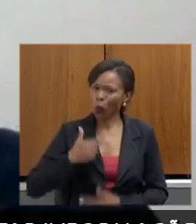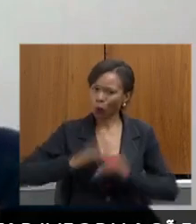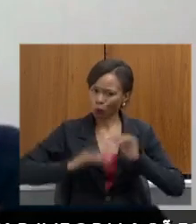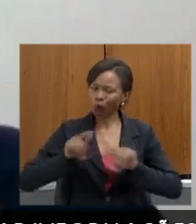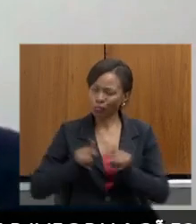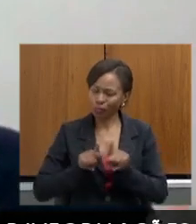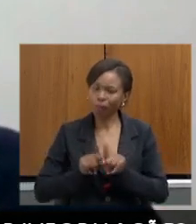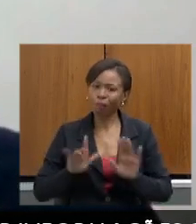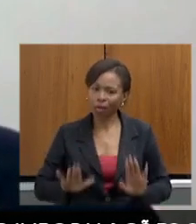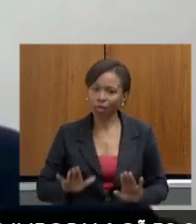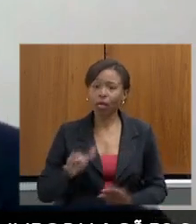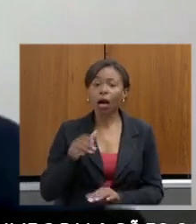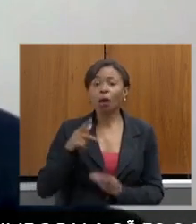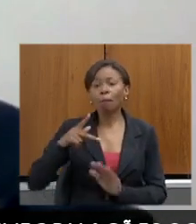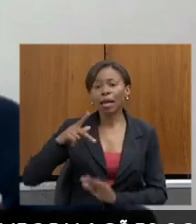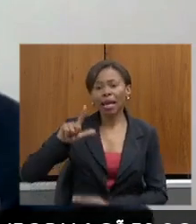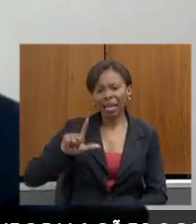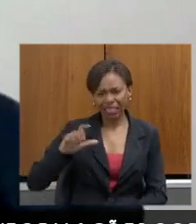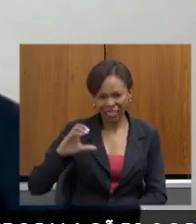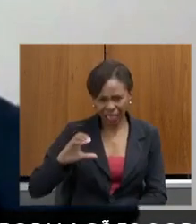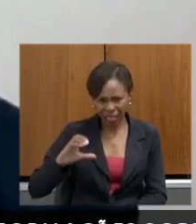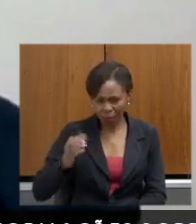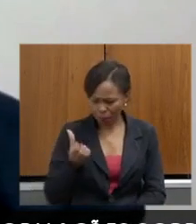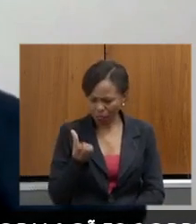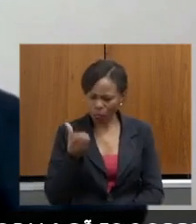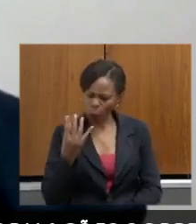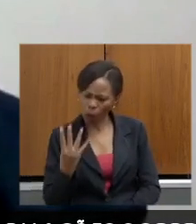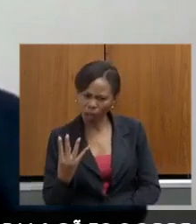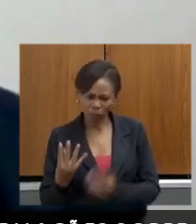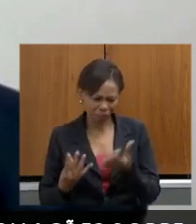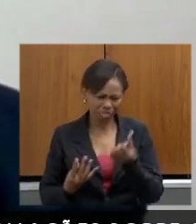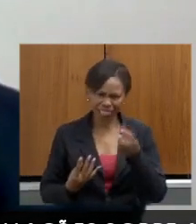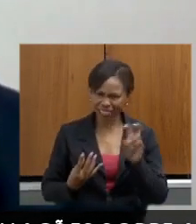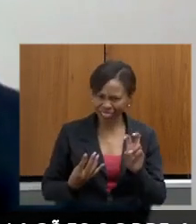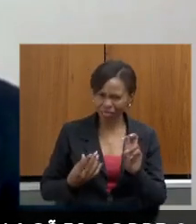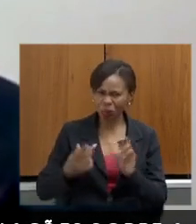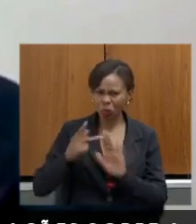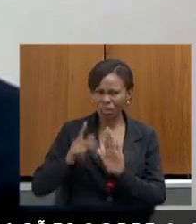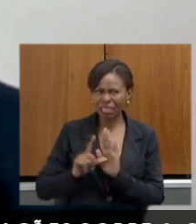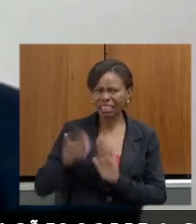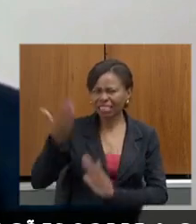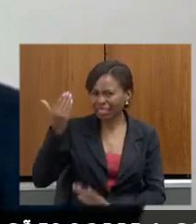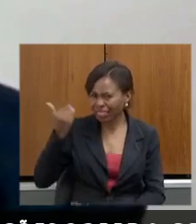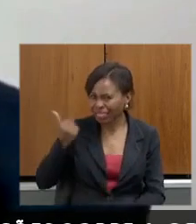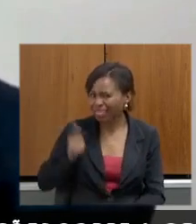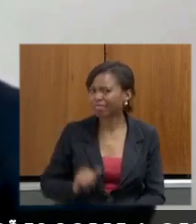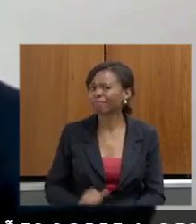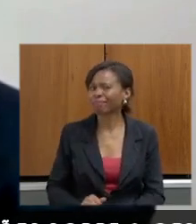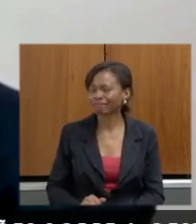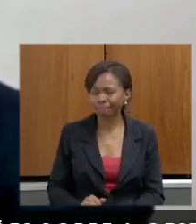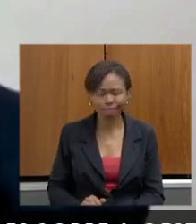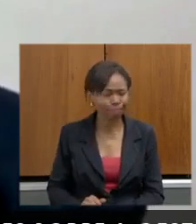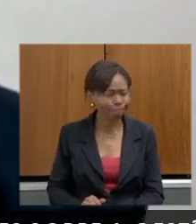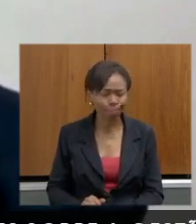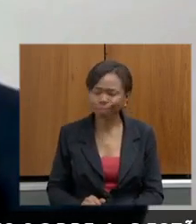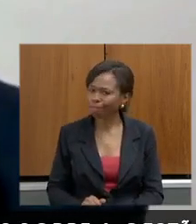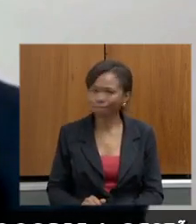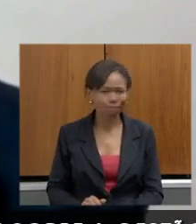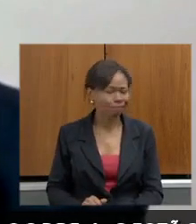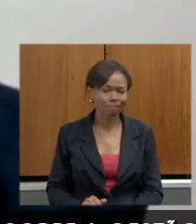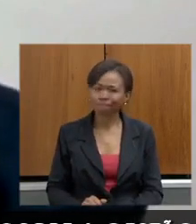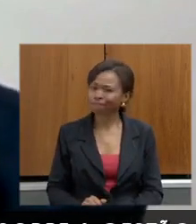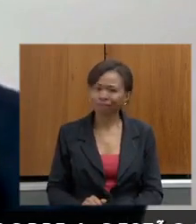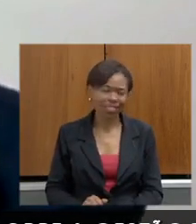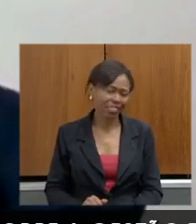peles e64 e65 no jeito que ele estava era o berço do fim eu